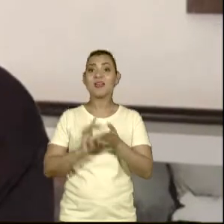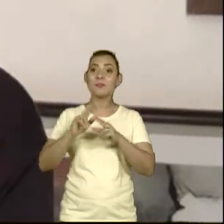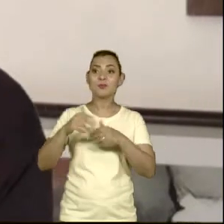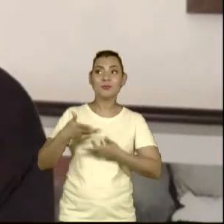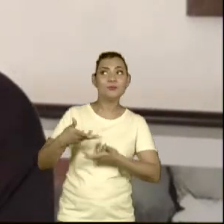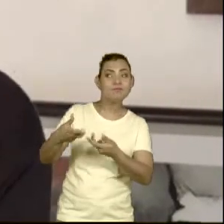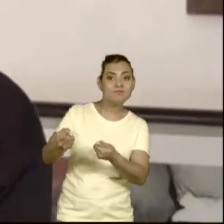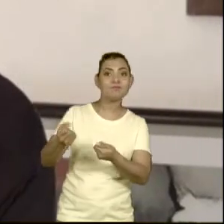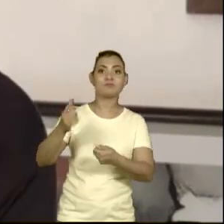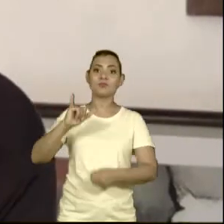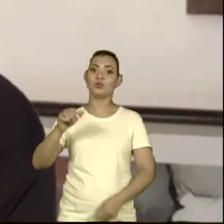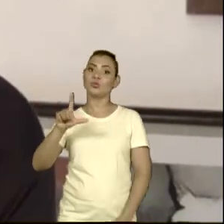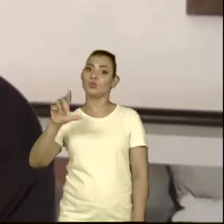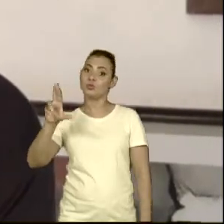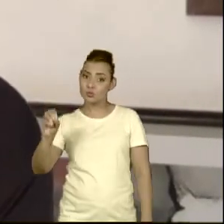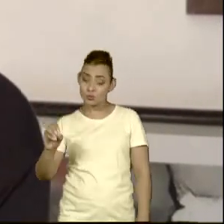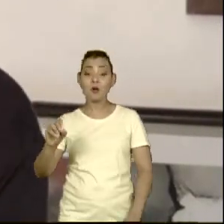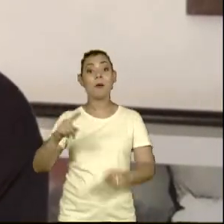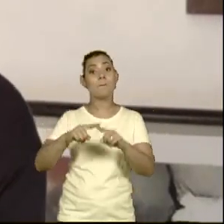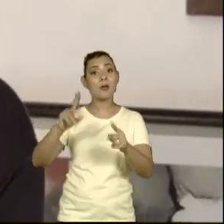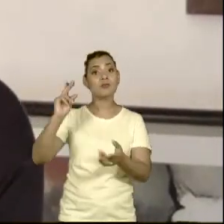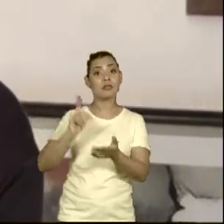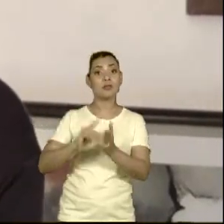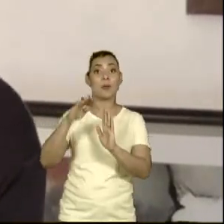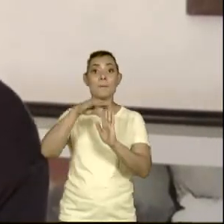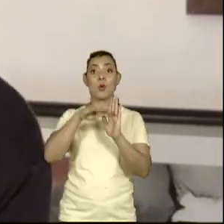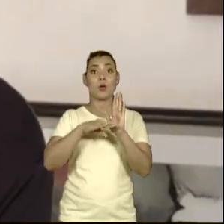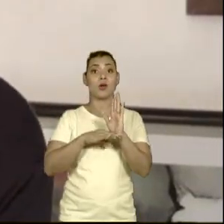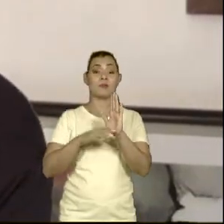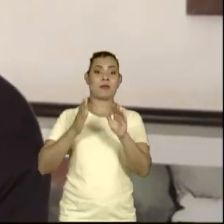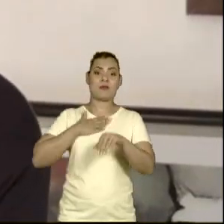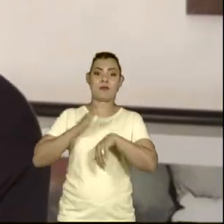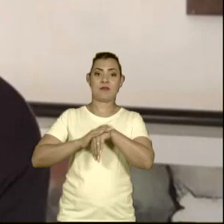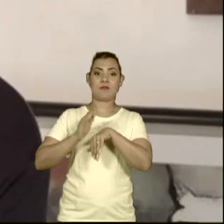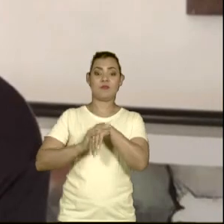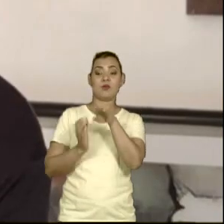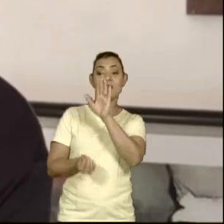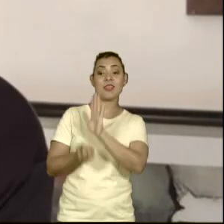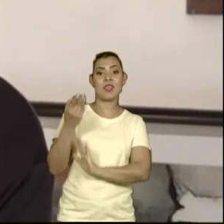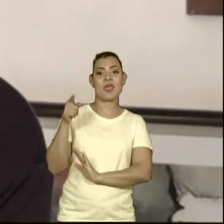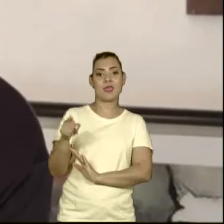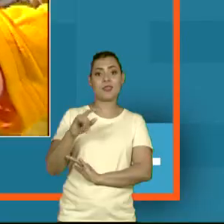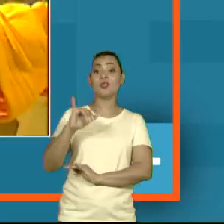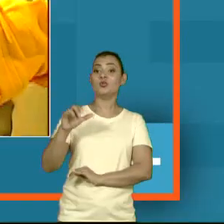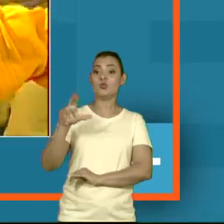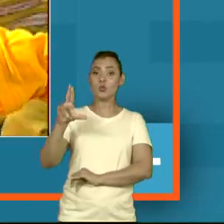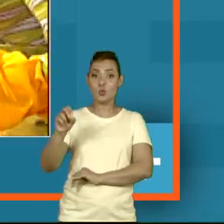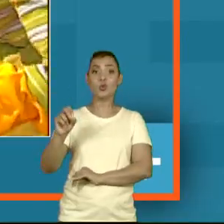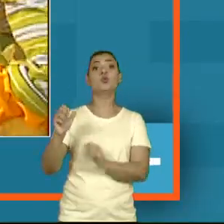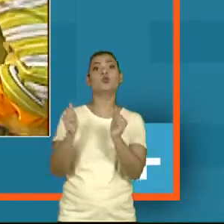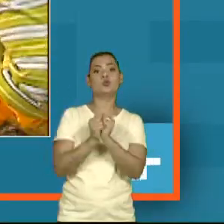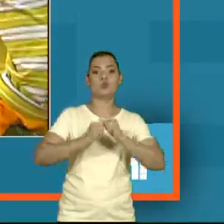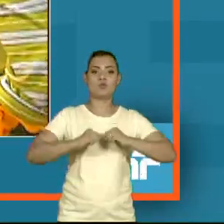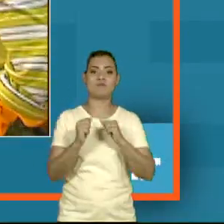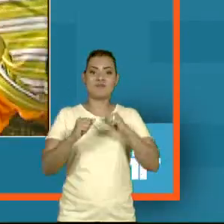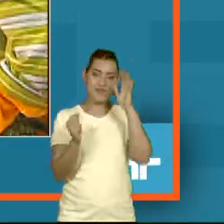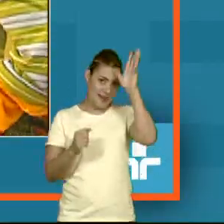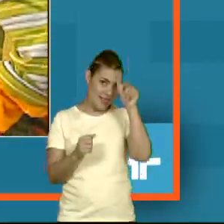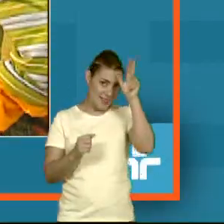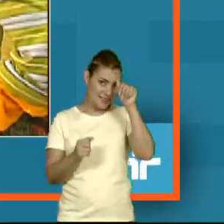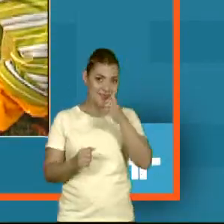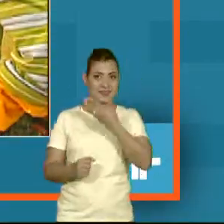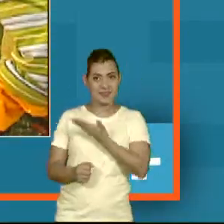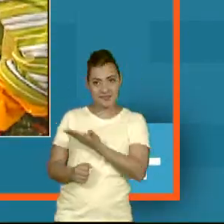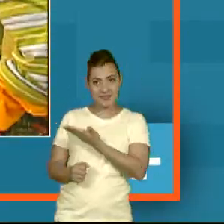chamado para dar vida ao Julho, mas eu entrei no programa dando vida ao Julho e criando o boneco o Julho e as três galinhas, Lola, Lili, que é Zaza,